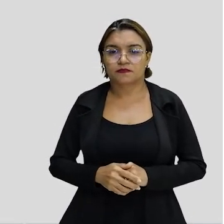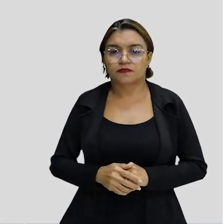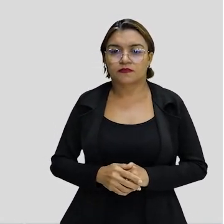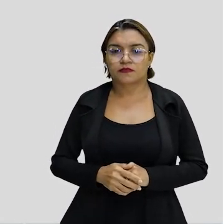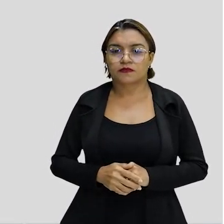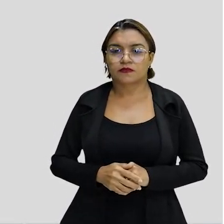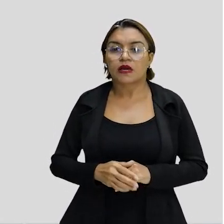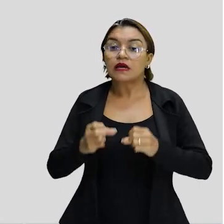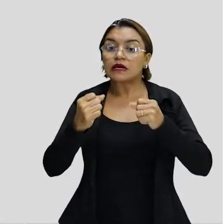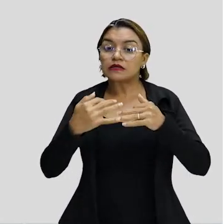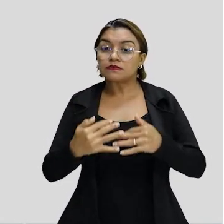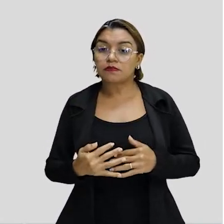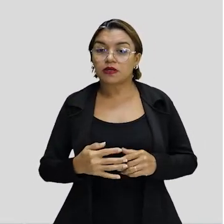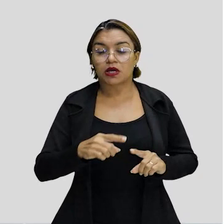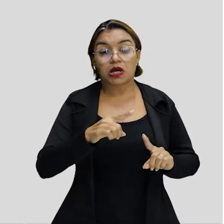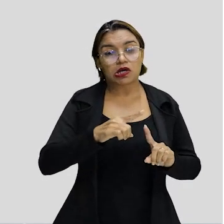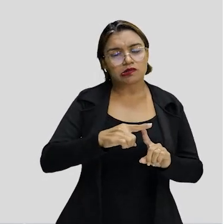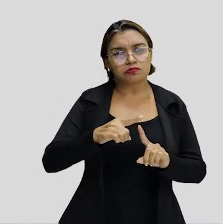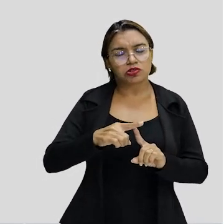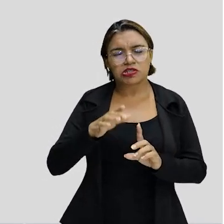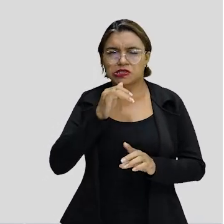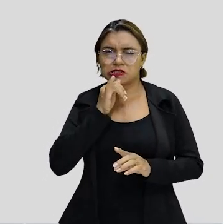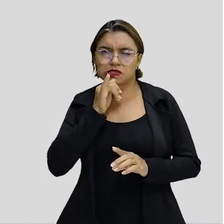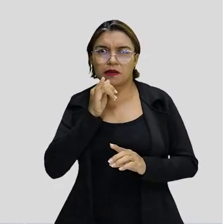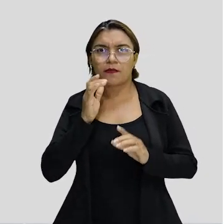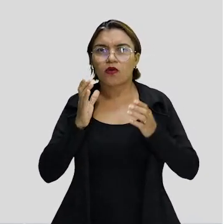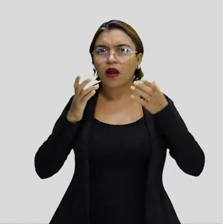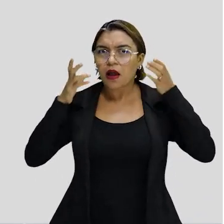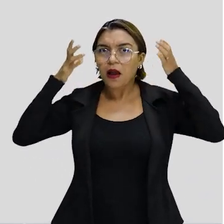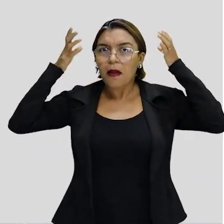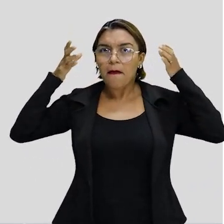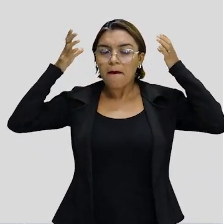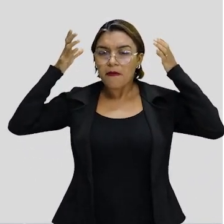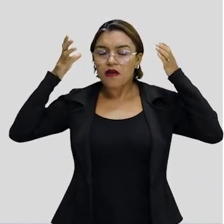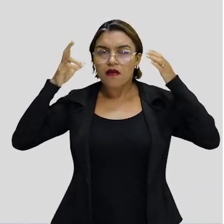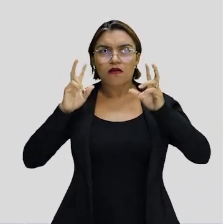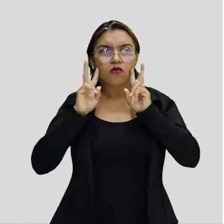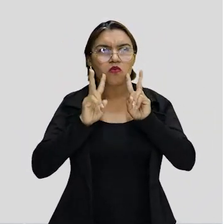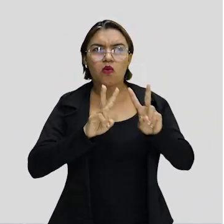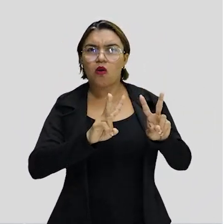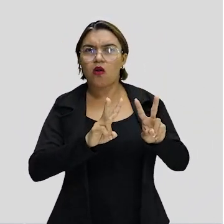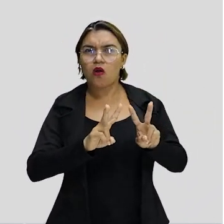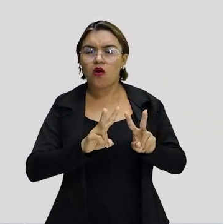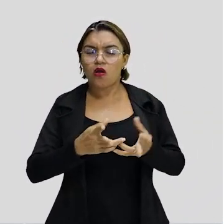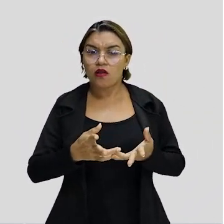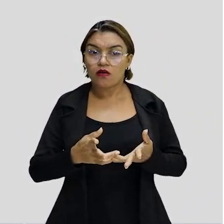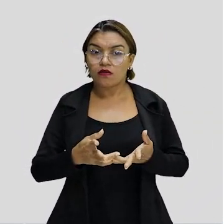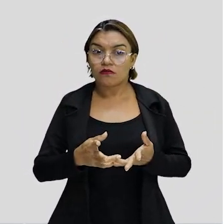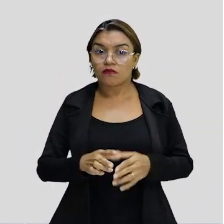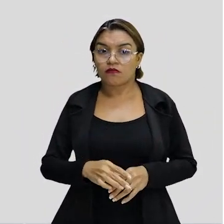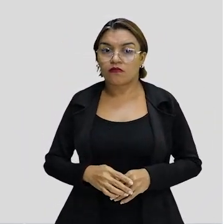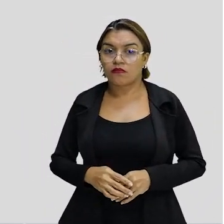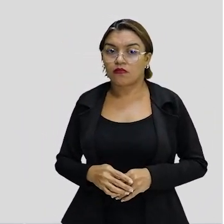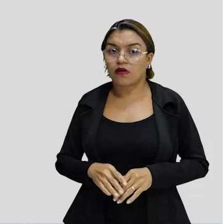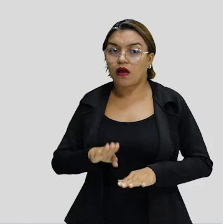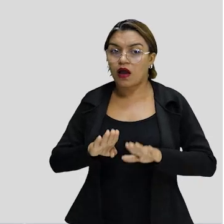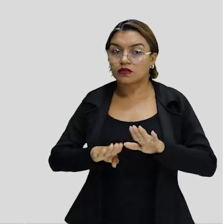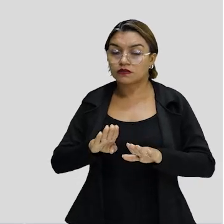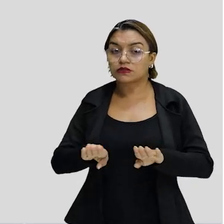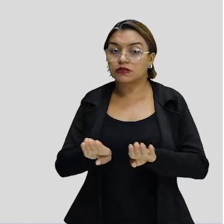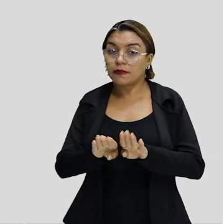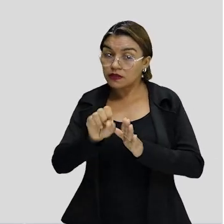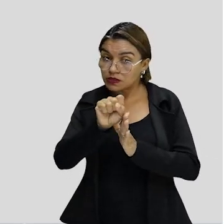muito além de um estilo de cabelo, tá? Aquele cabelo chamativo, que a gente já viu aqui na figura. Ele